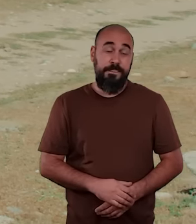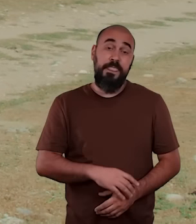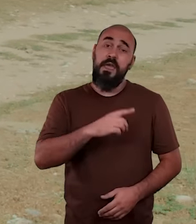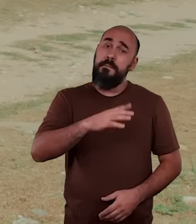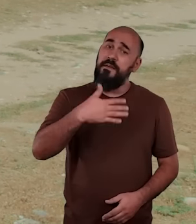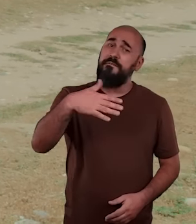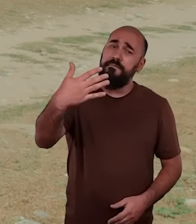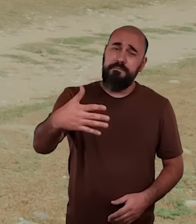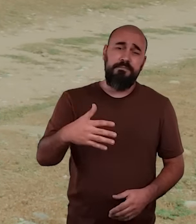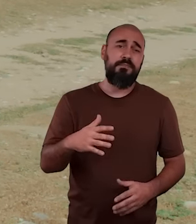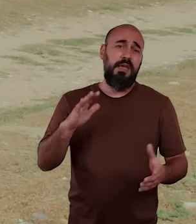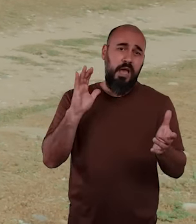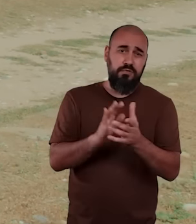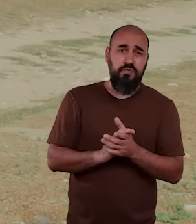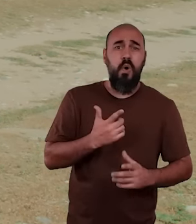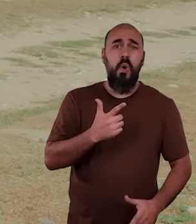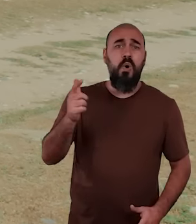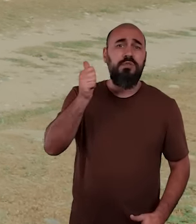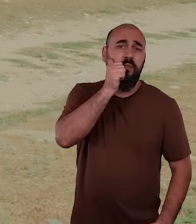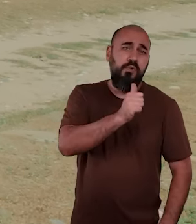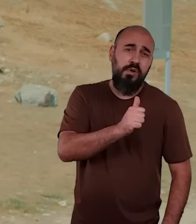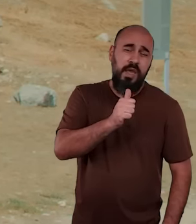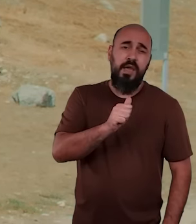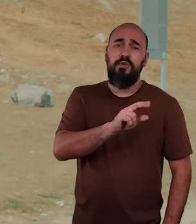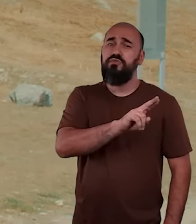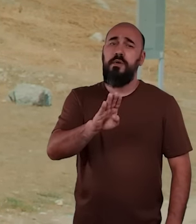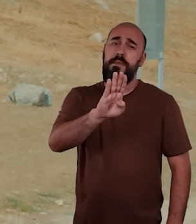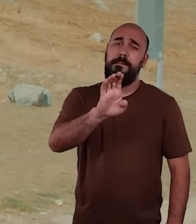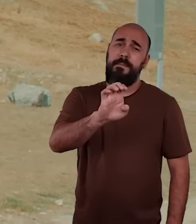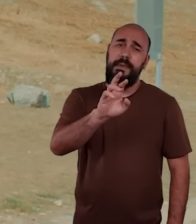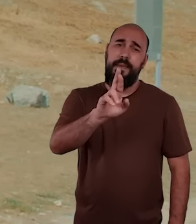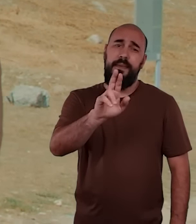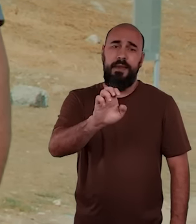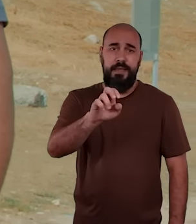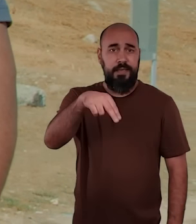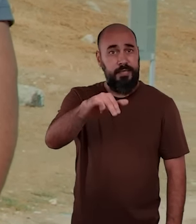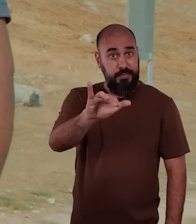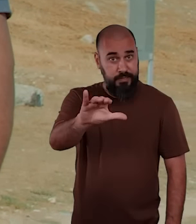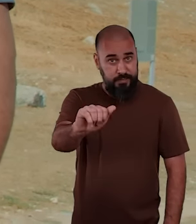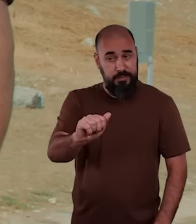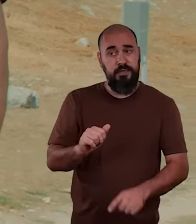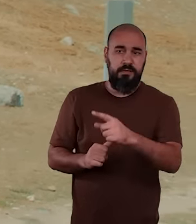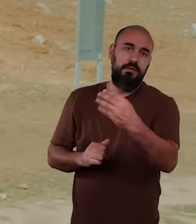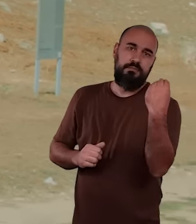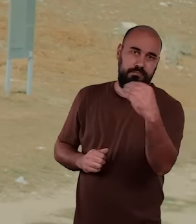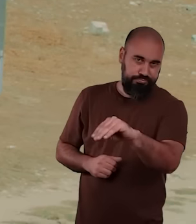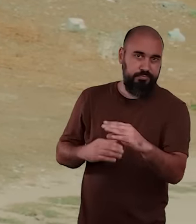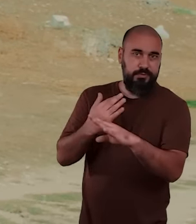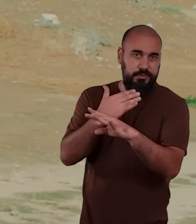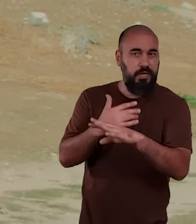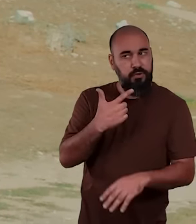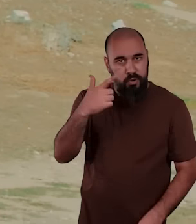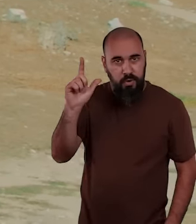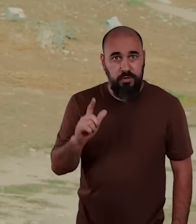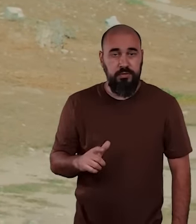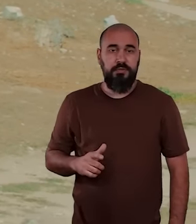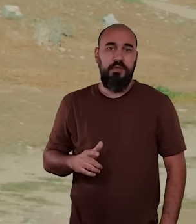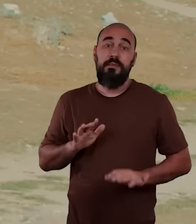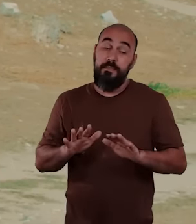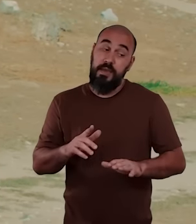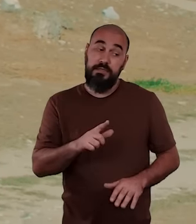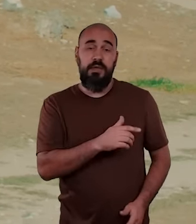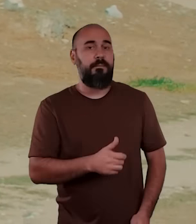mulher chamada Berenice, por questões políticas, mas o grande amor da vida dele sempre foi a Laodice, por isso ele fundou as